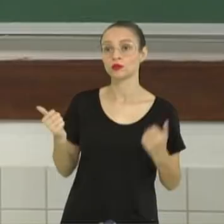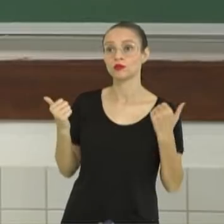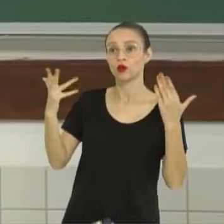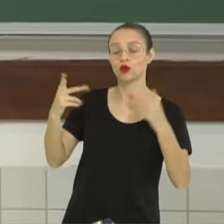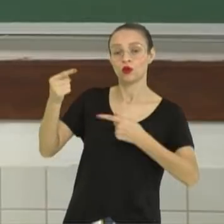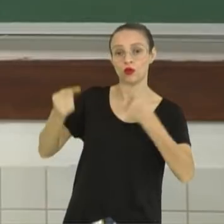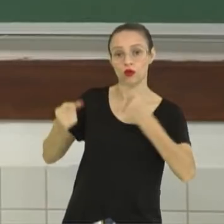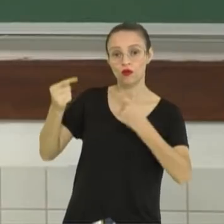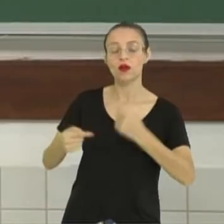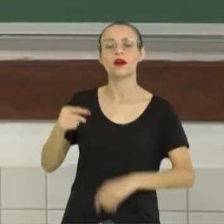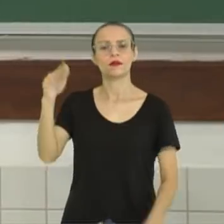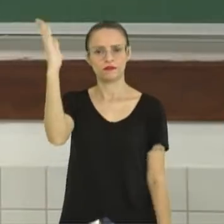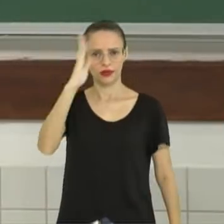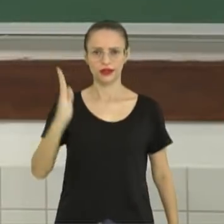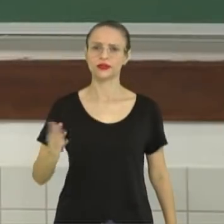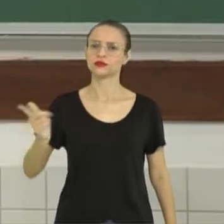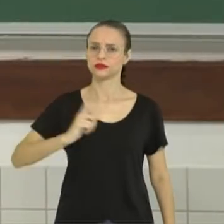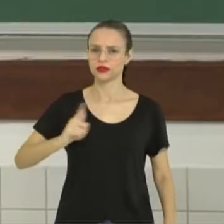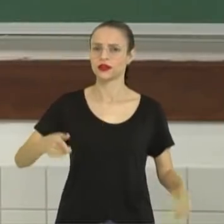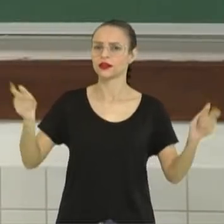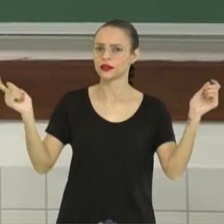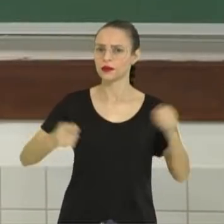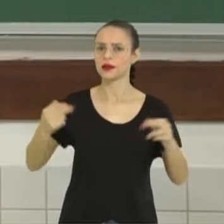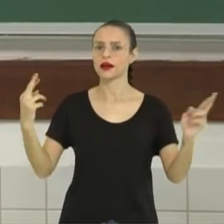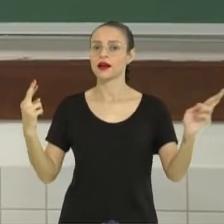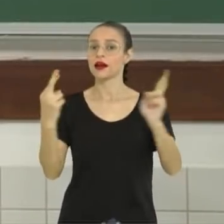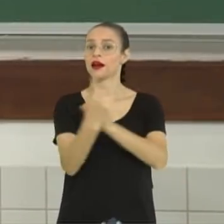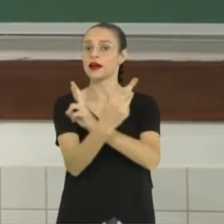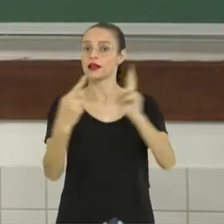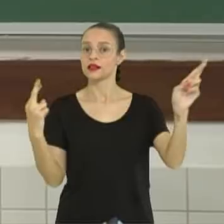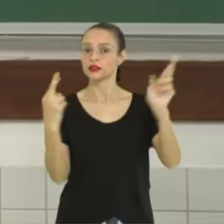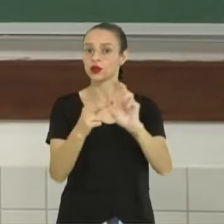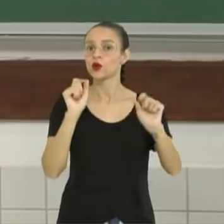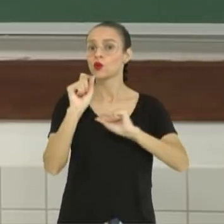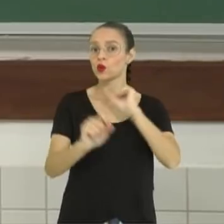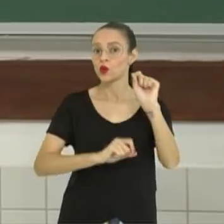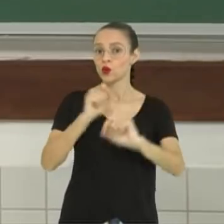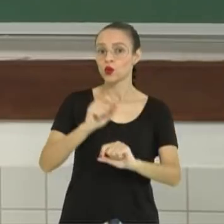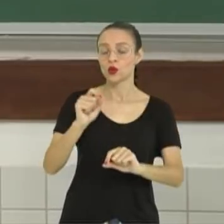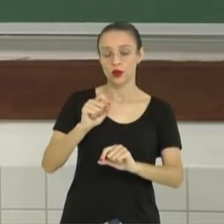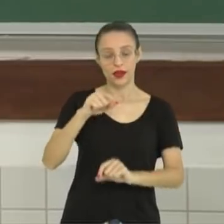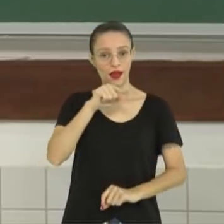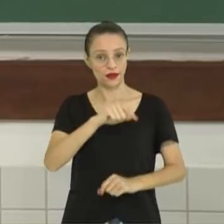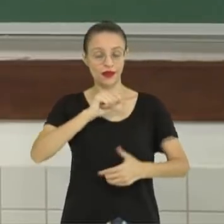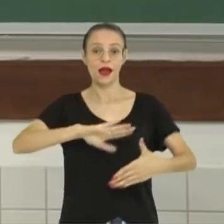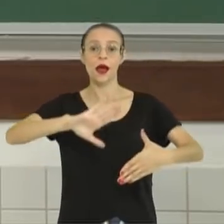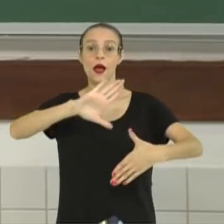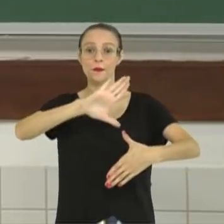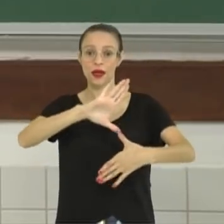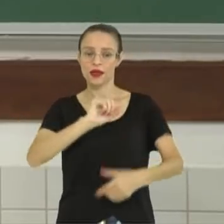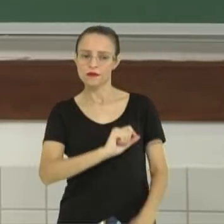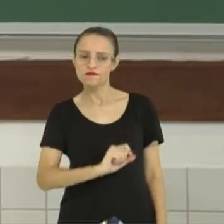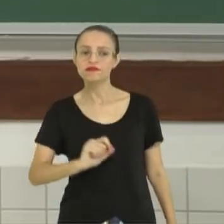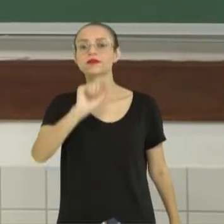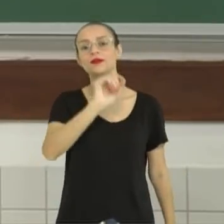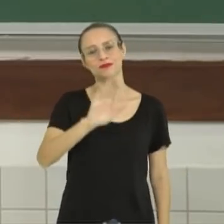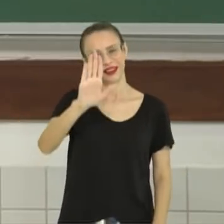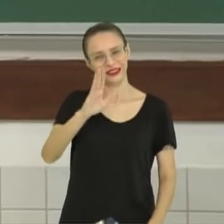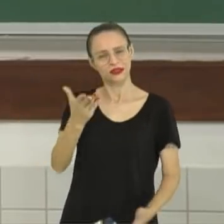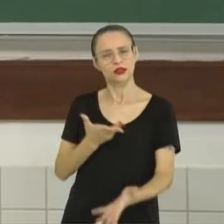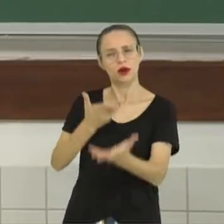o Brasil exerceu uma capacidade de se relacionar primeiramente com os países da América, mas os